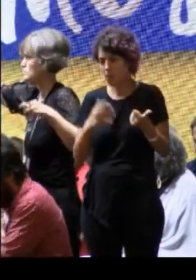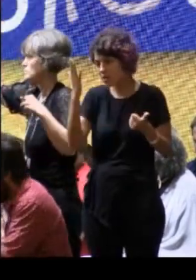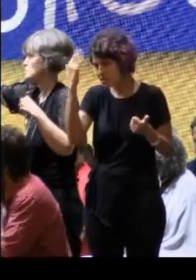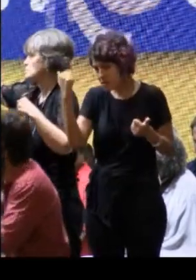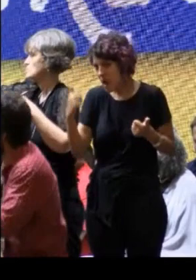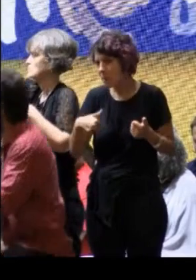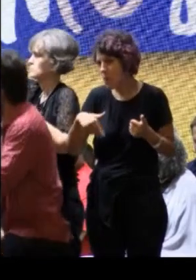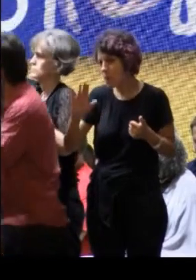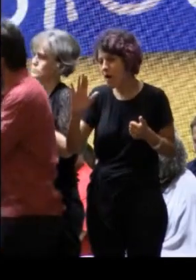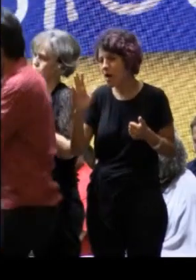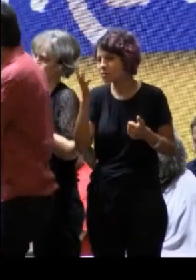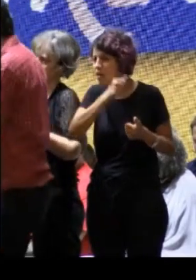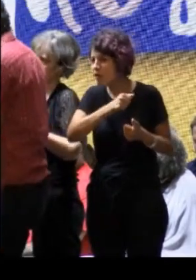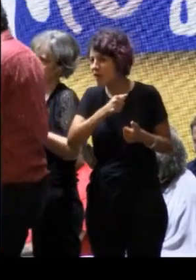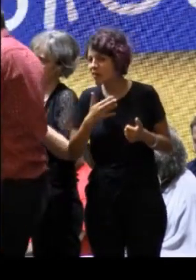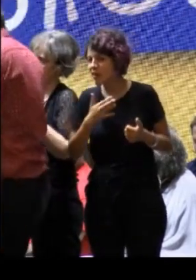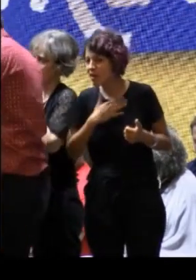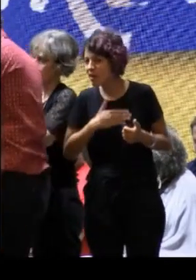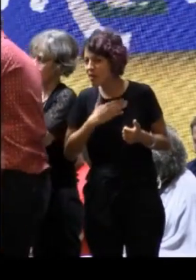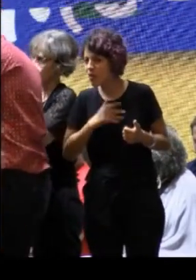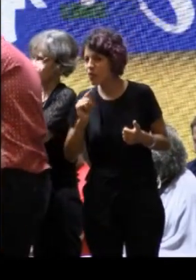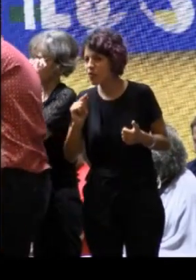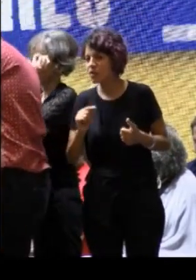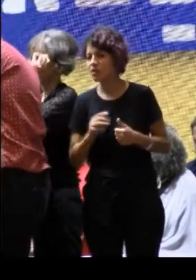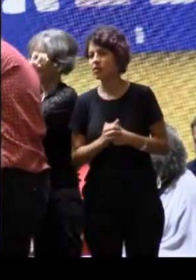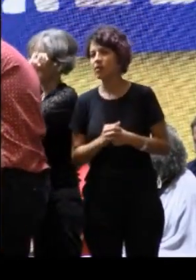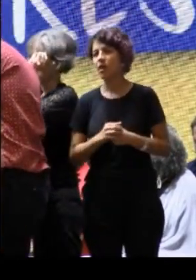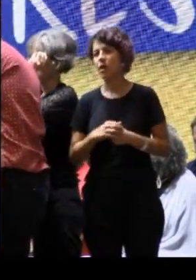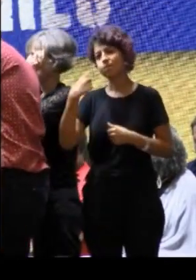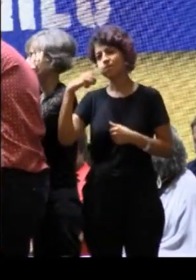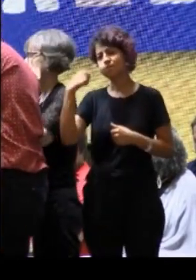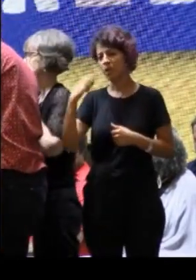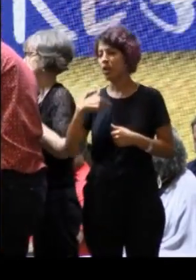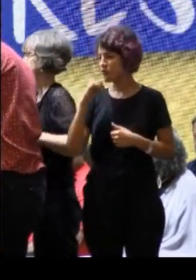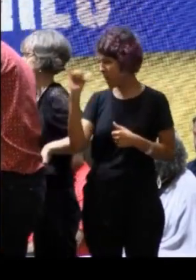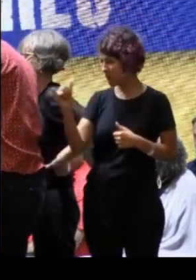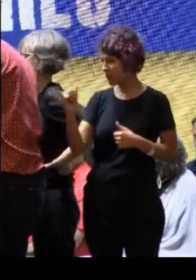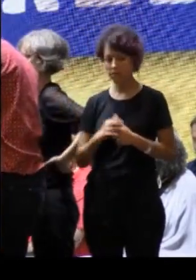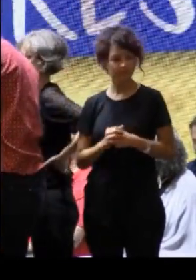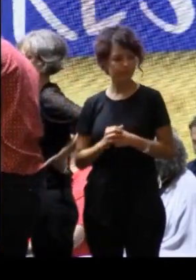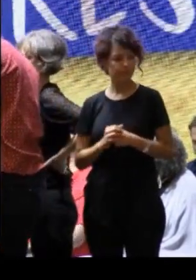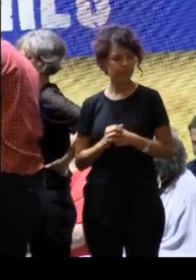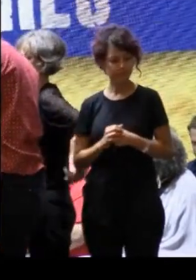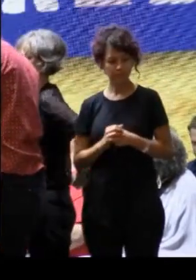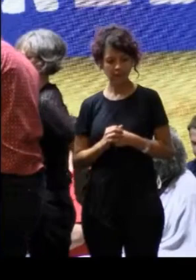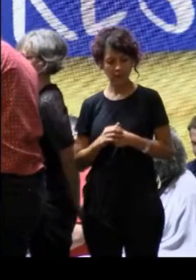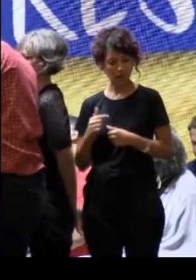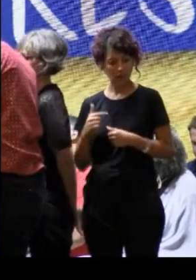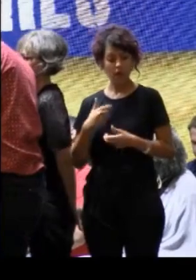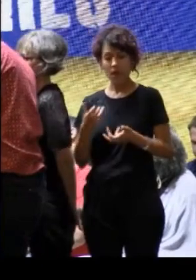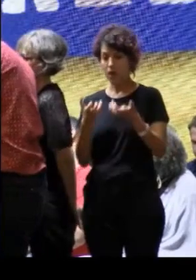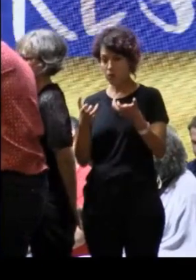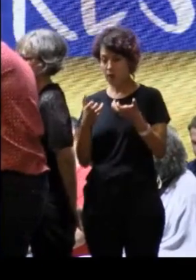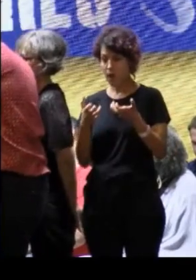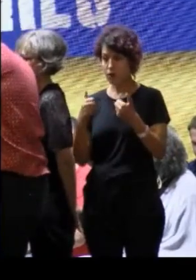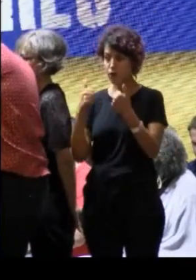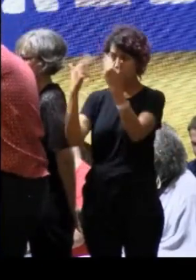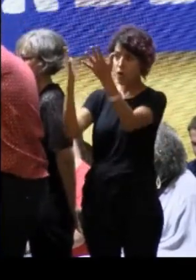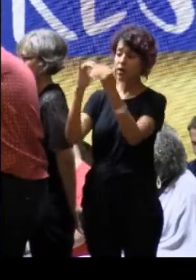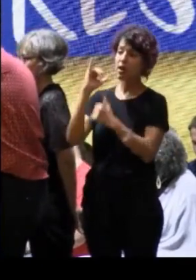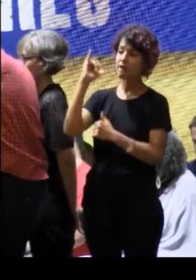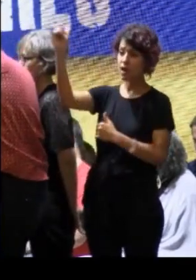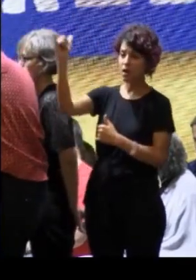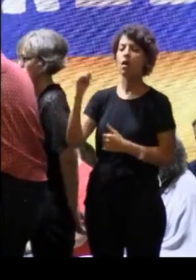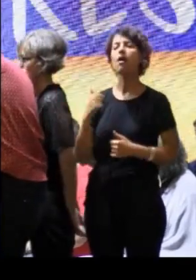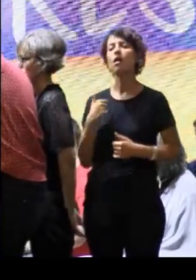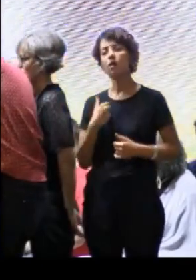salvava? Eu dizia para os advogados meus, olha, eu quero que vocês digam aí fora que